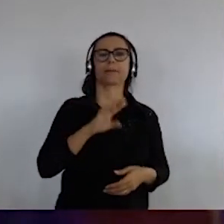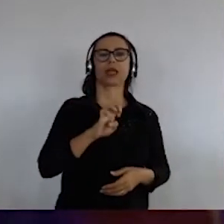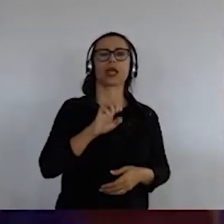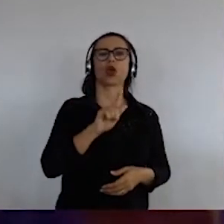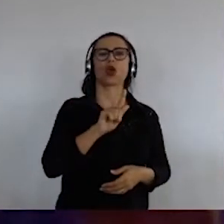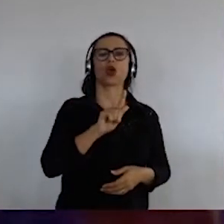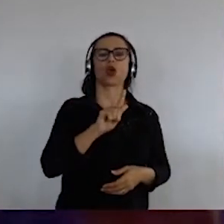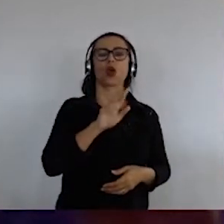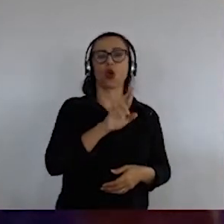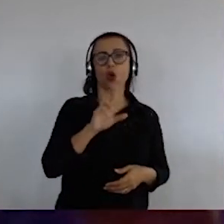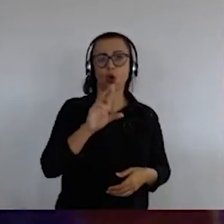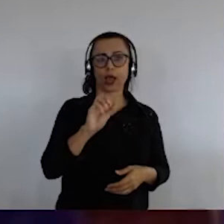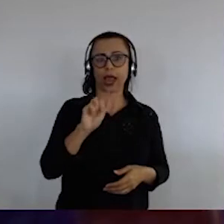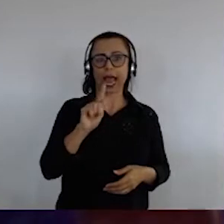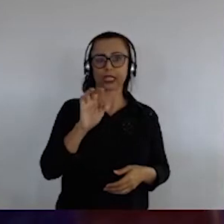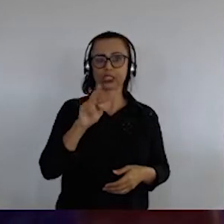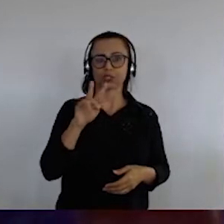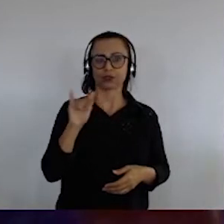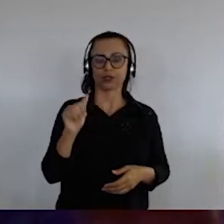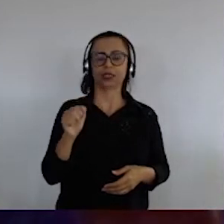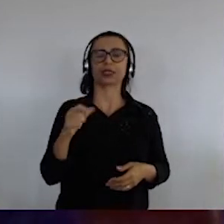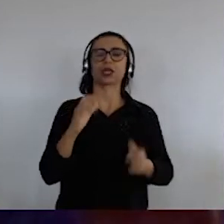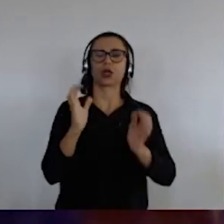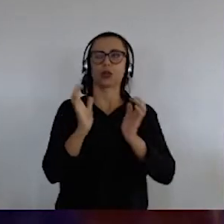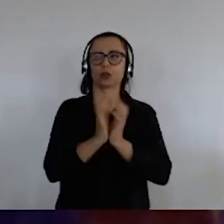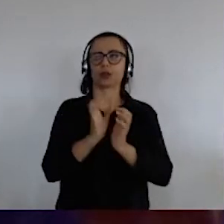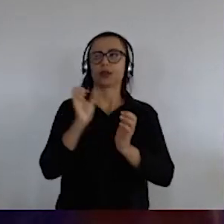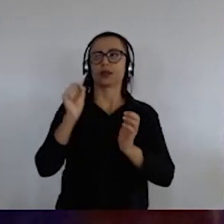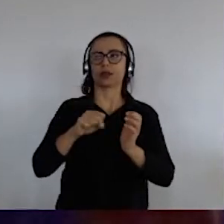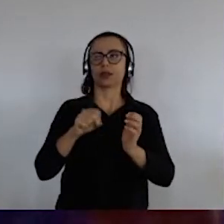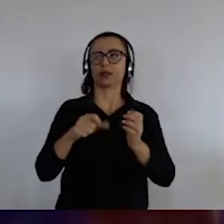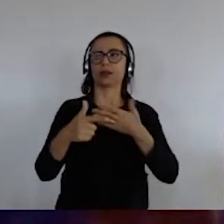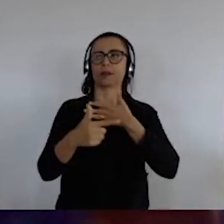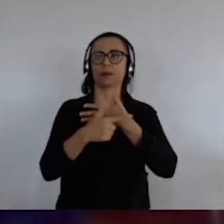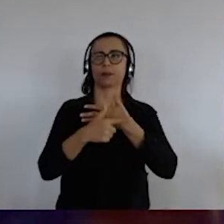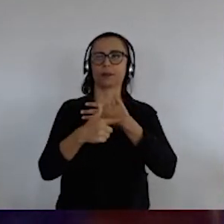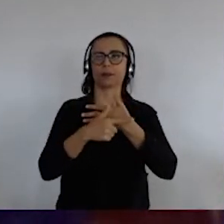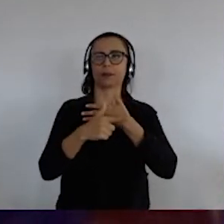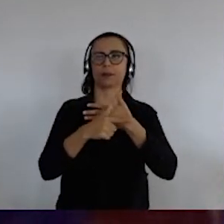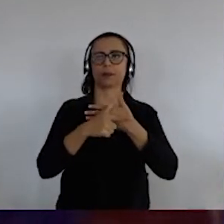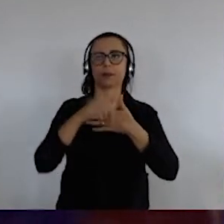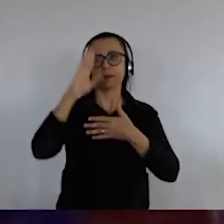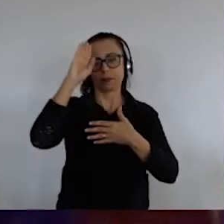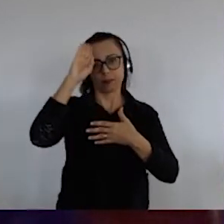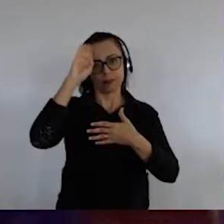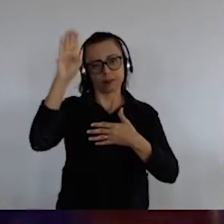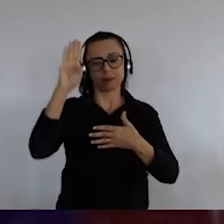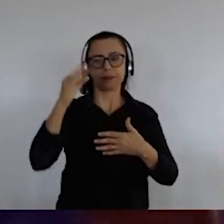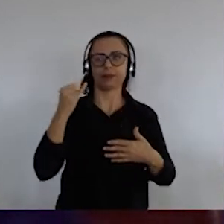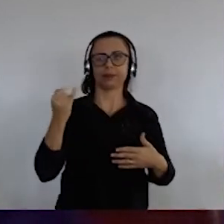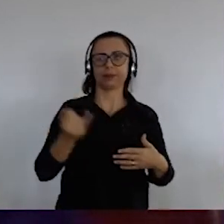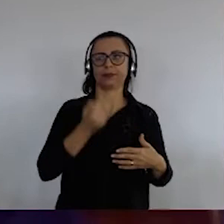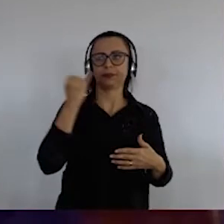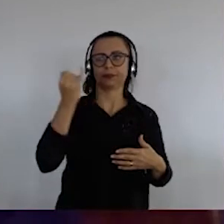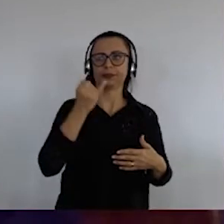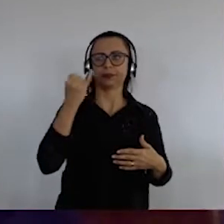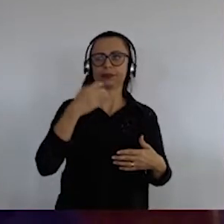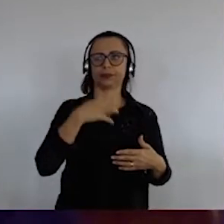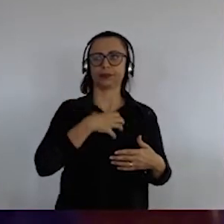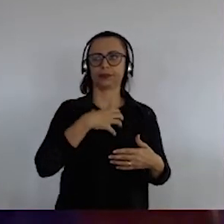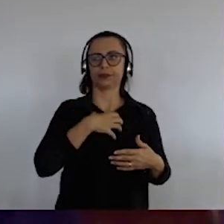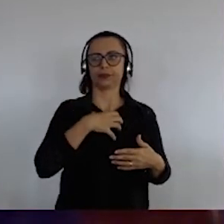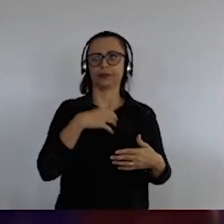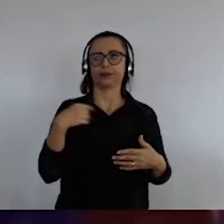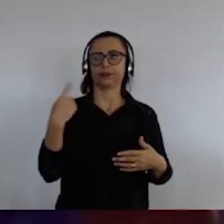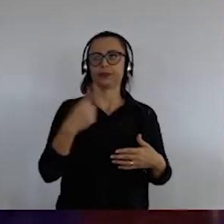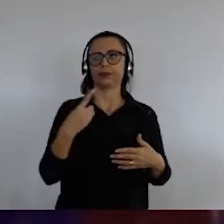a comissão que tem, sim, um caráter e um papel fundamental, notadamente numa situação como esta